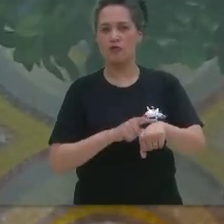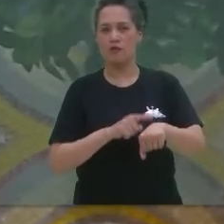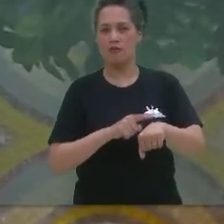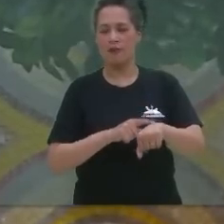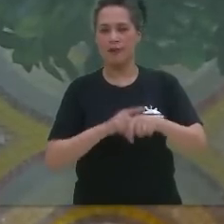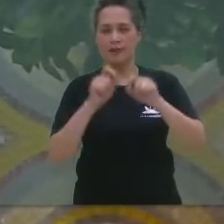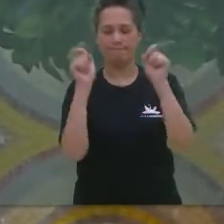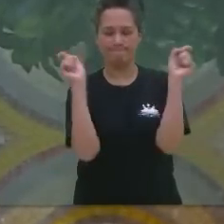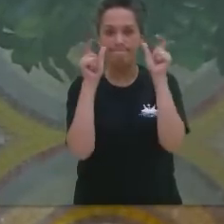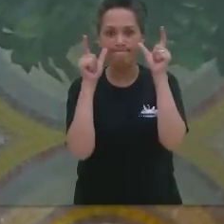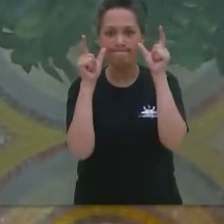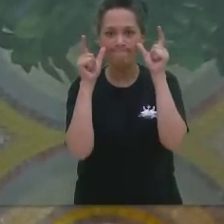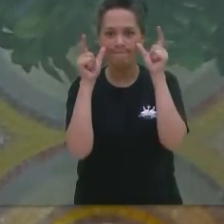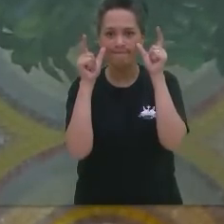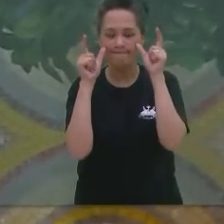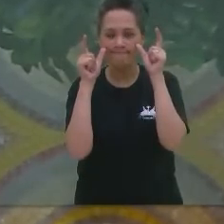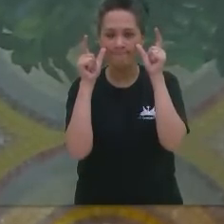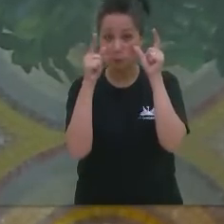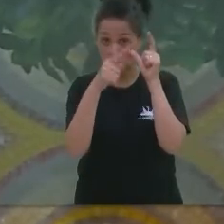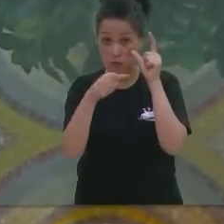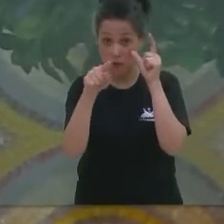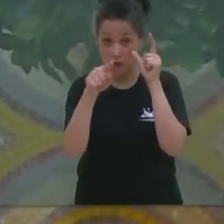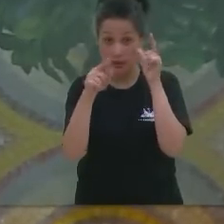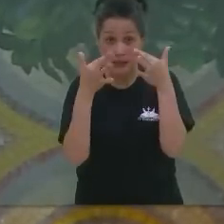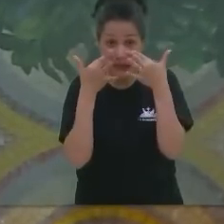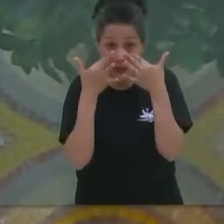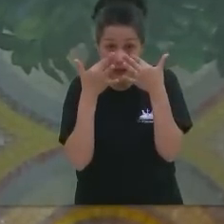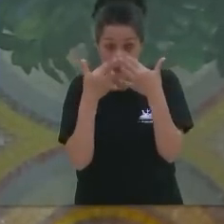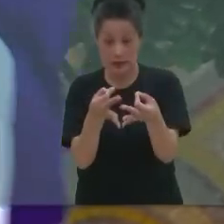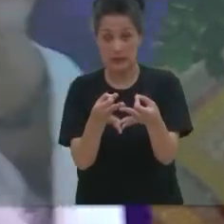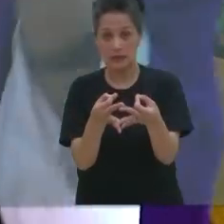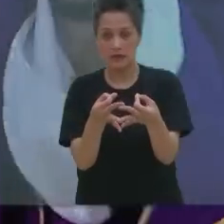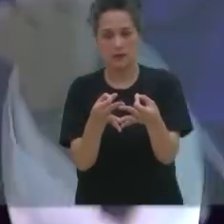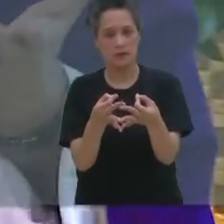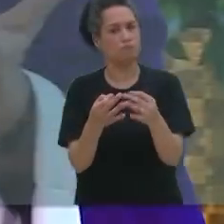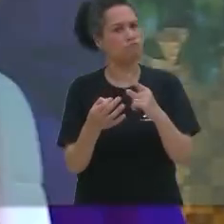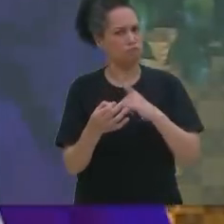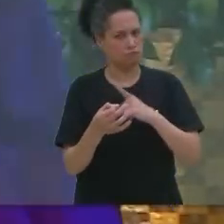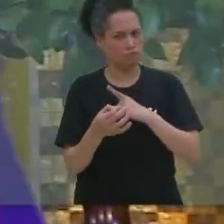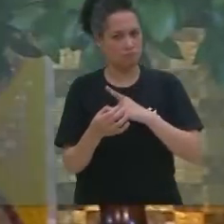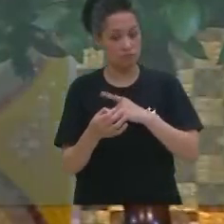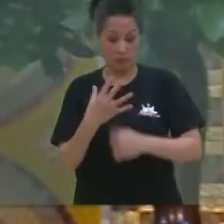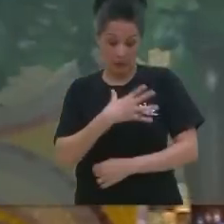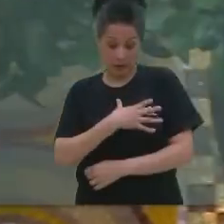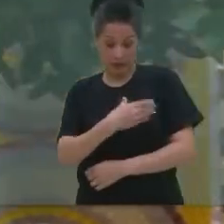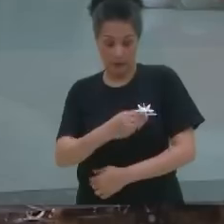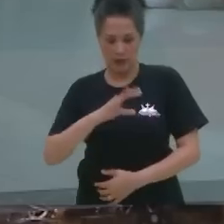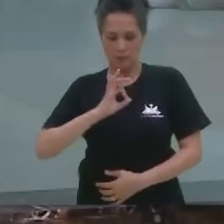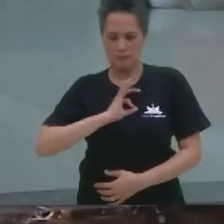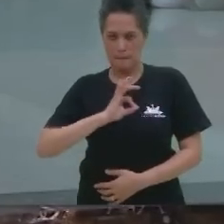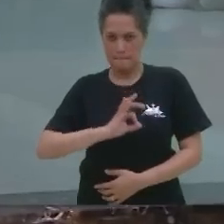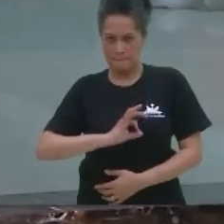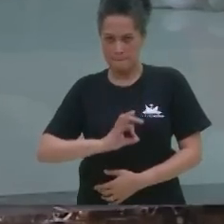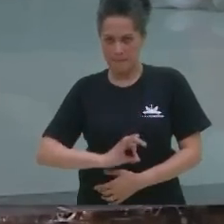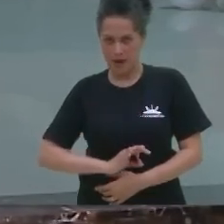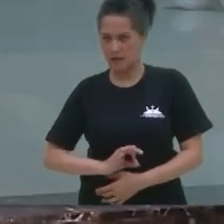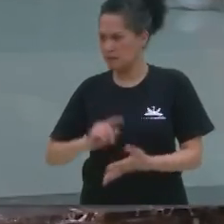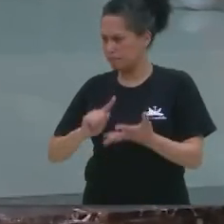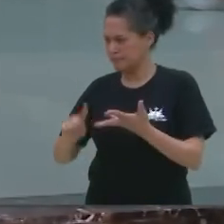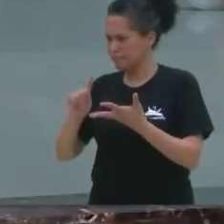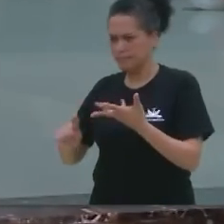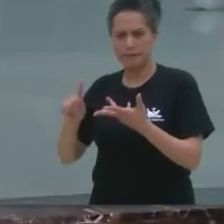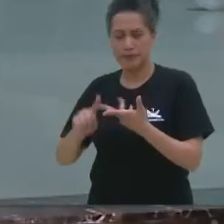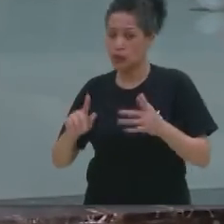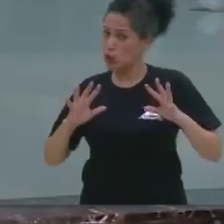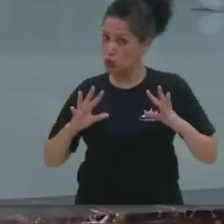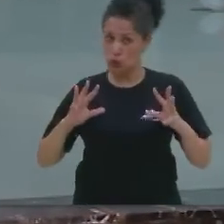despertar, ficai atentos. Filhos, padre, fulano, ciclano, é